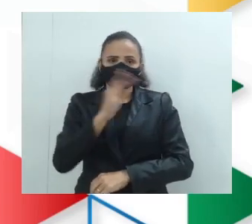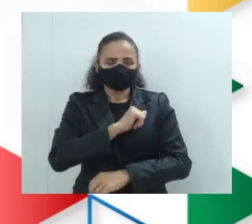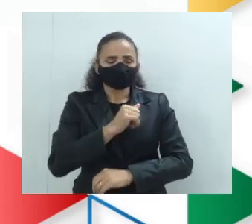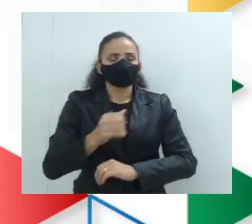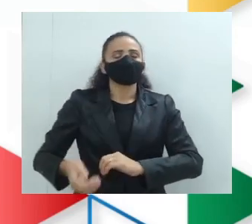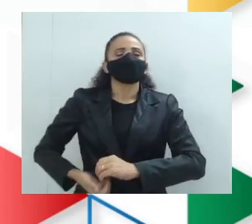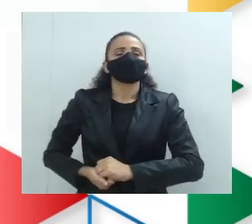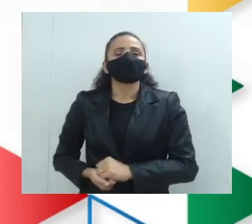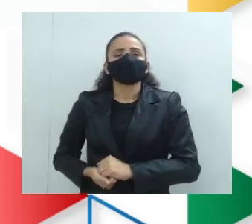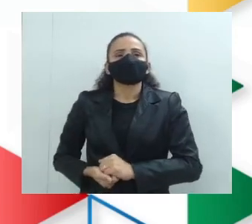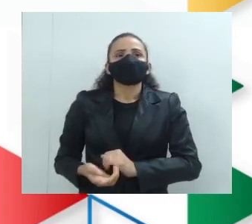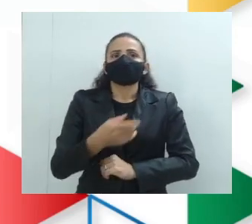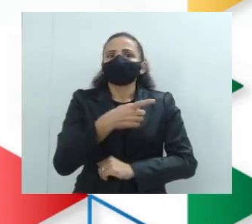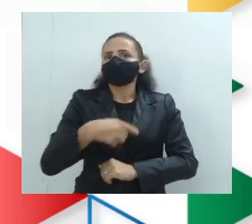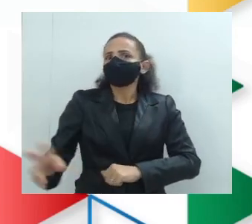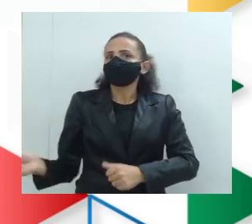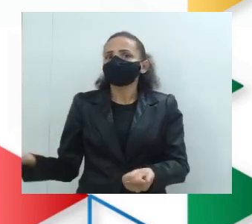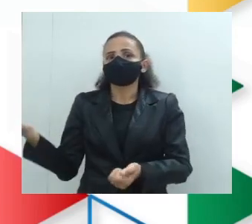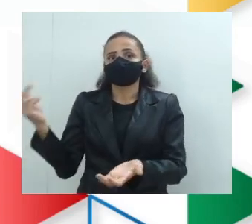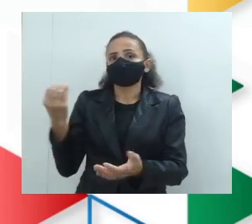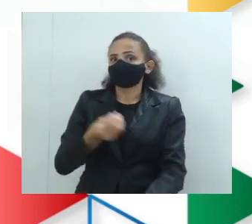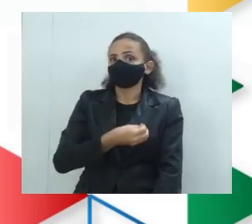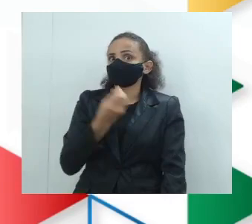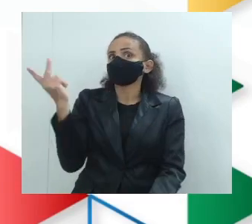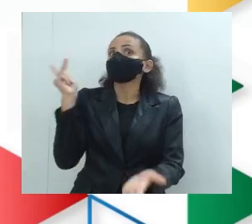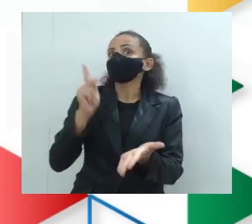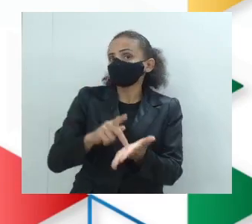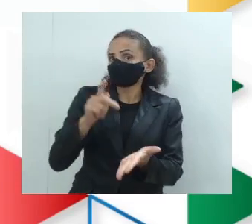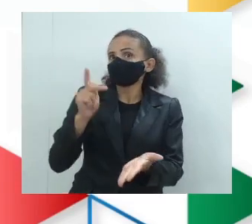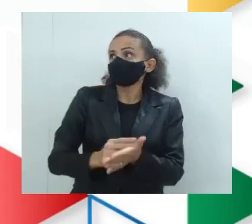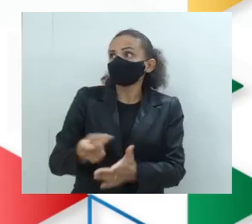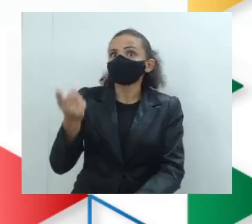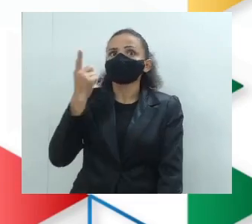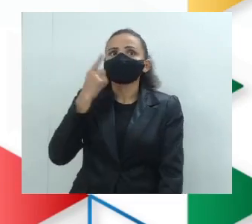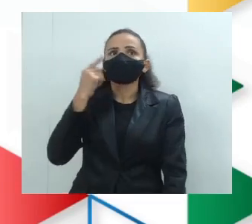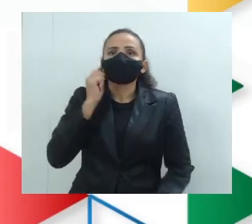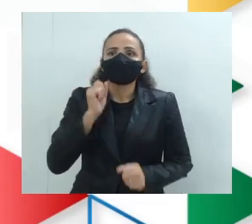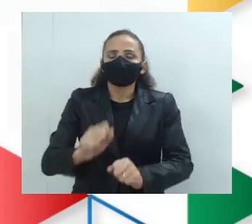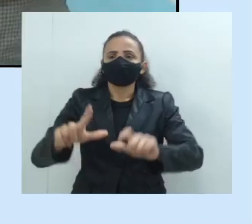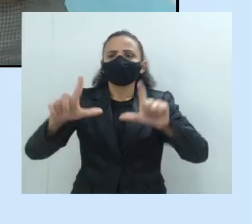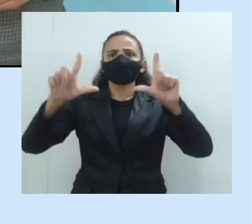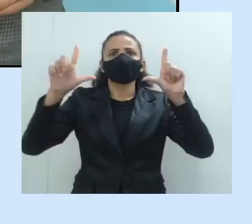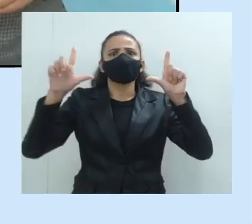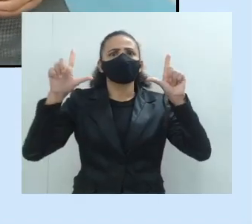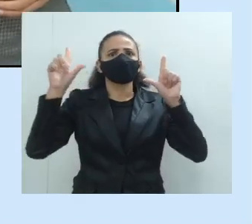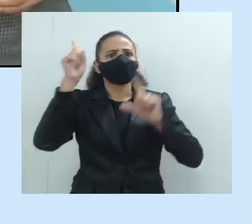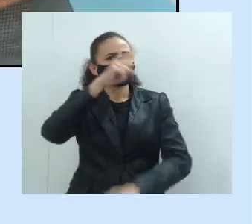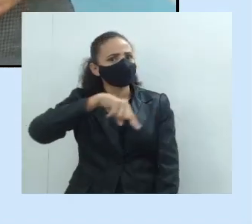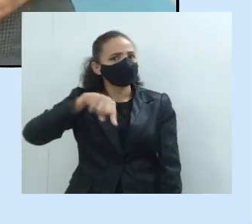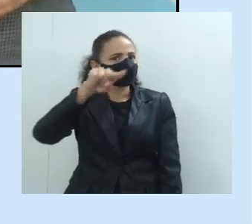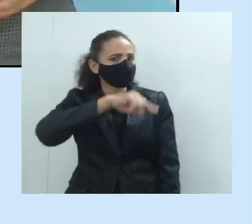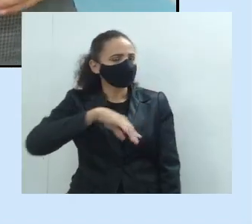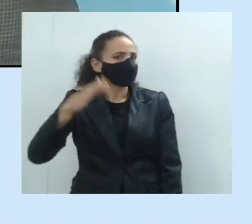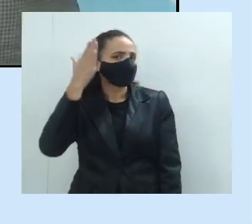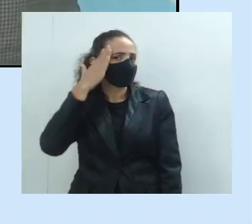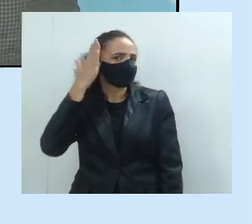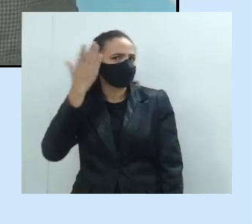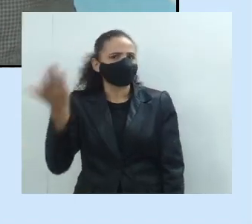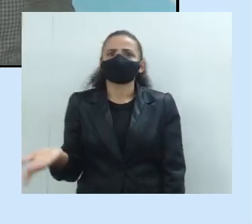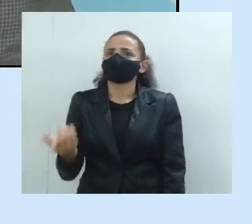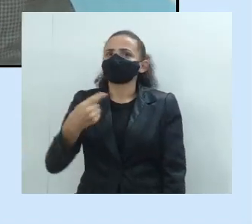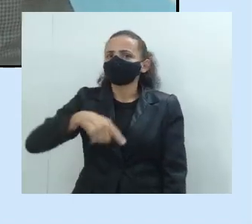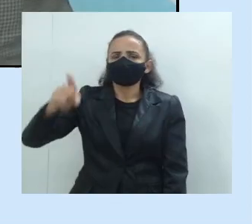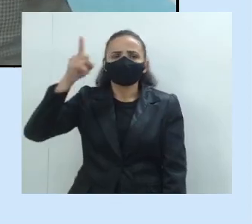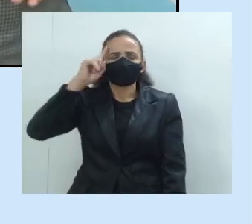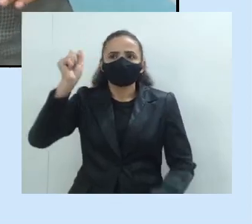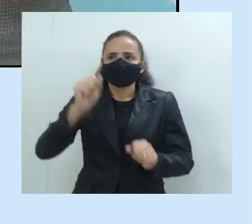comigo, ó. Na vida real, como que o eixo de simetria, como que a simetria se apresenta no dia a dia? Preste atenção